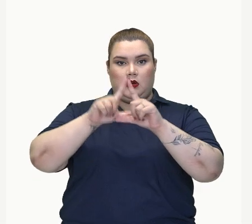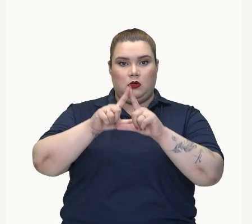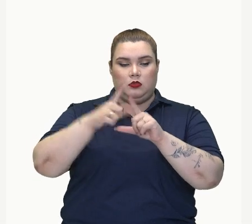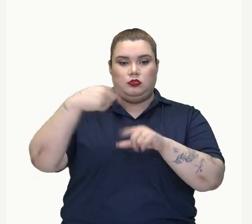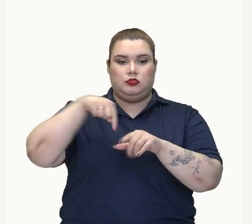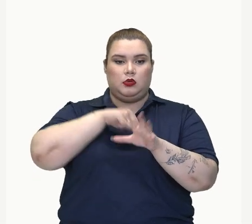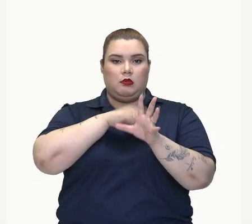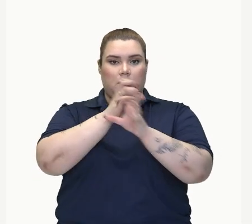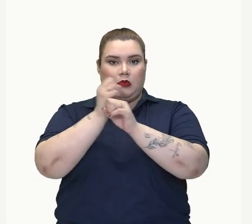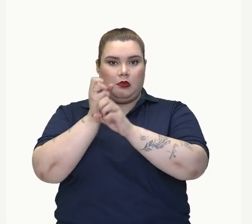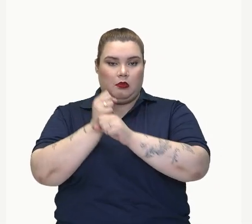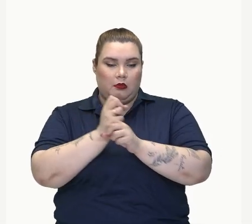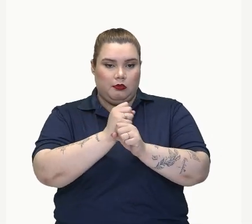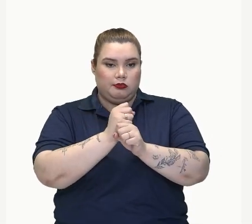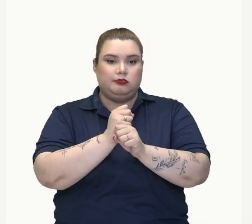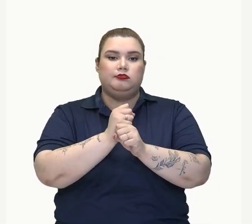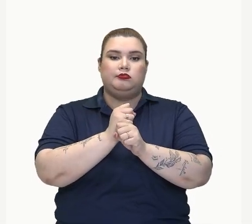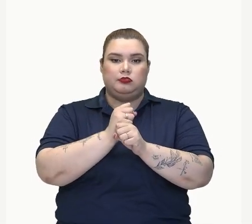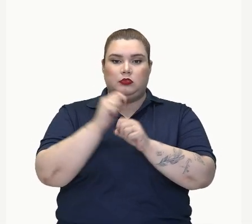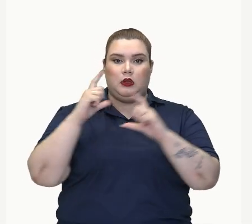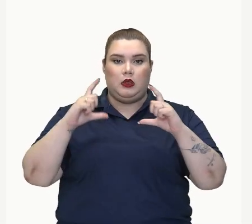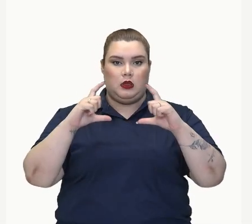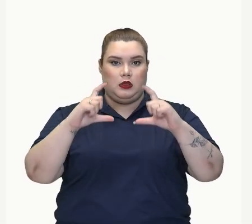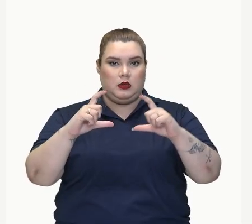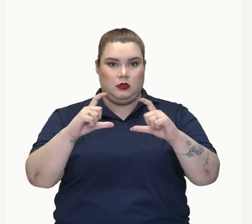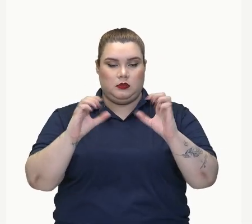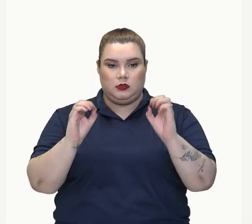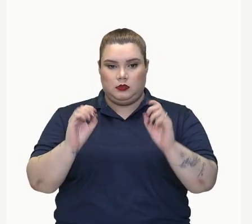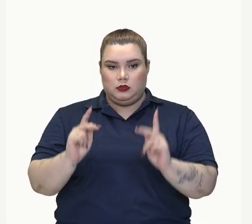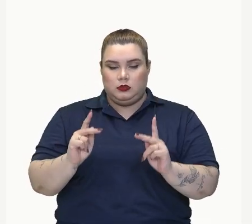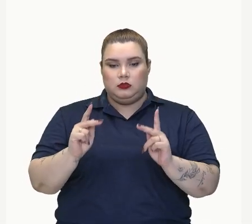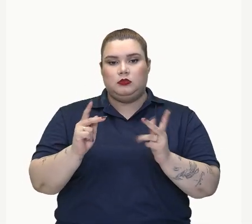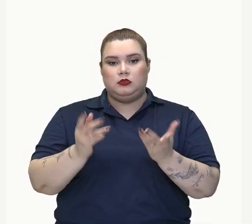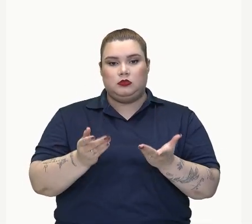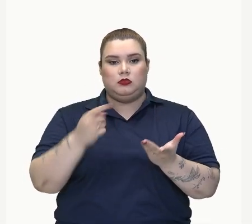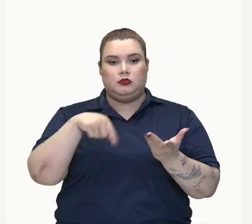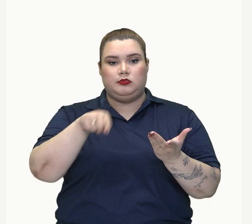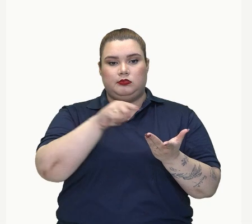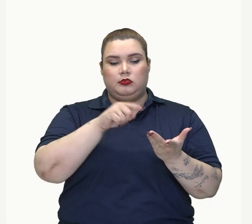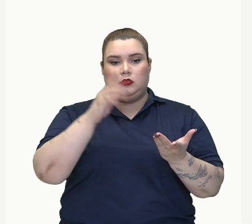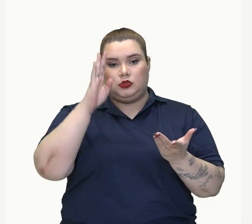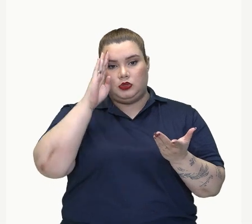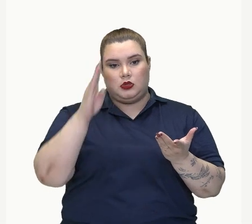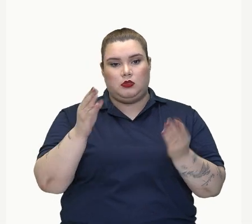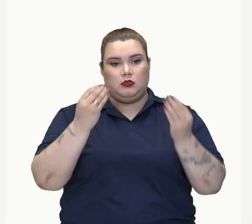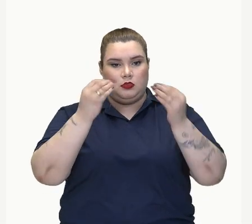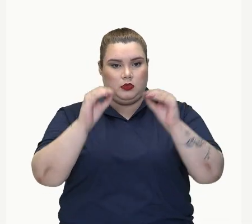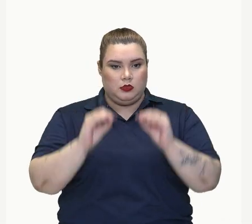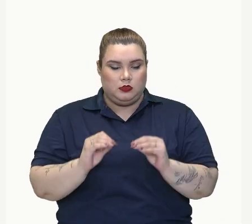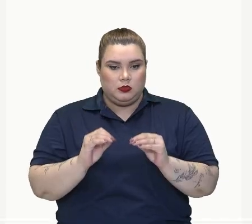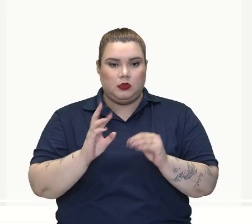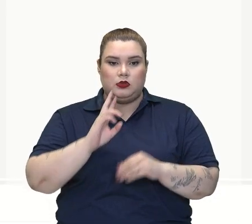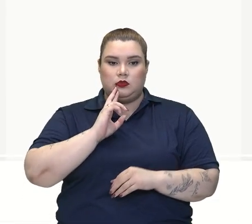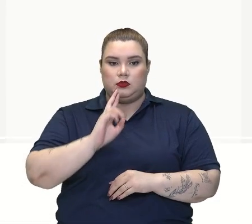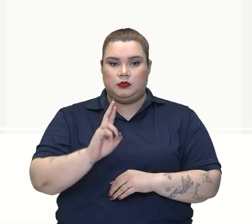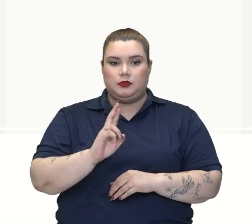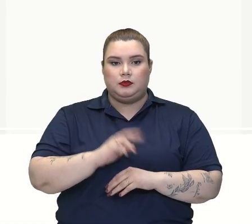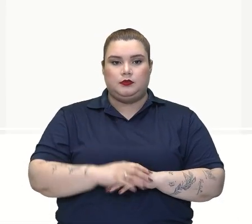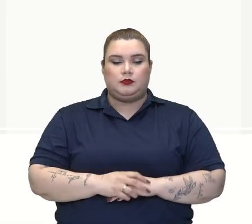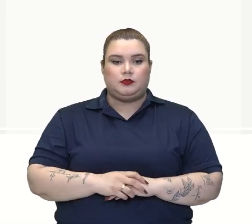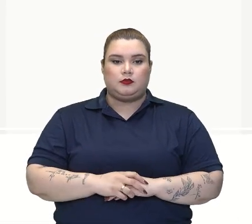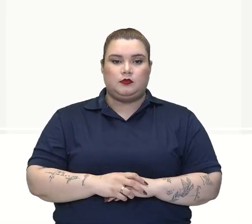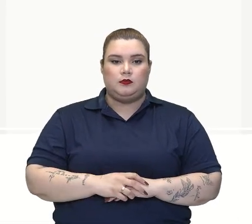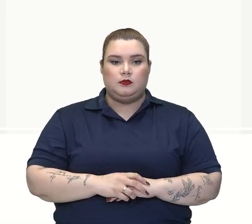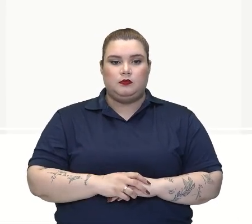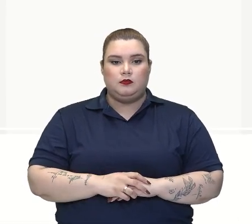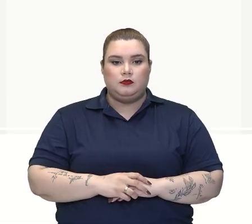faz lá na elipse, tá bom? Já estou sendo direto aqui, né, no resultado, mas lembra que tudo